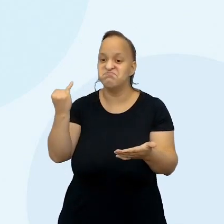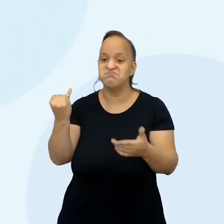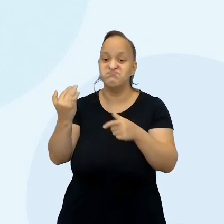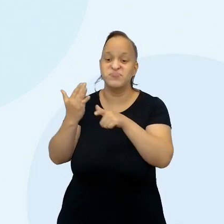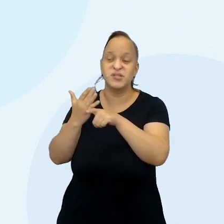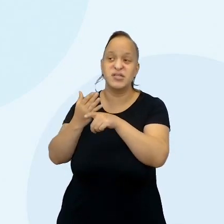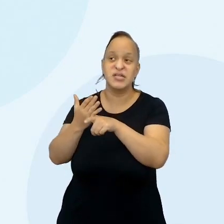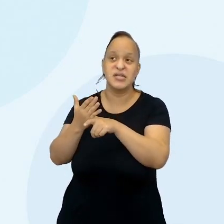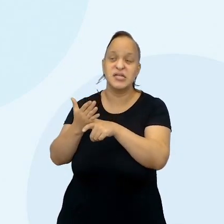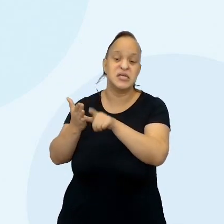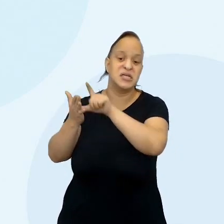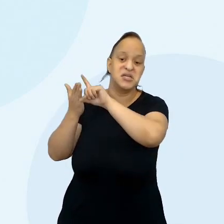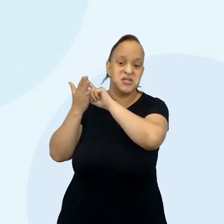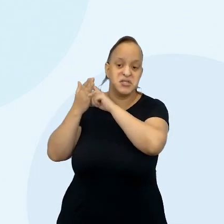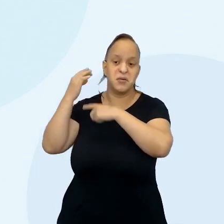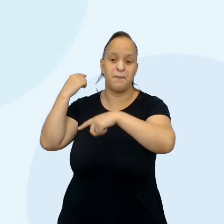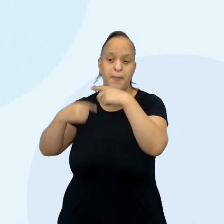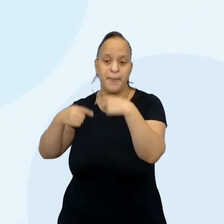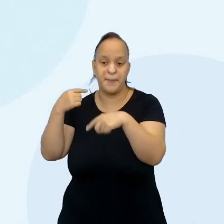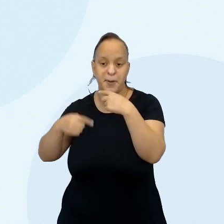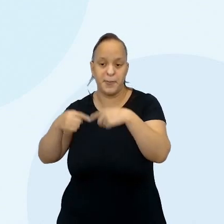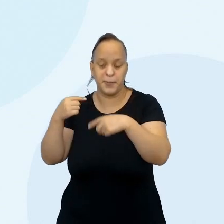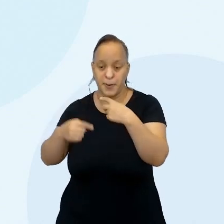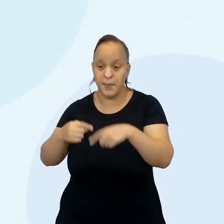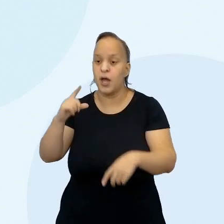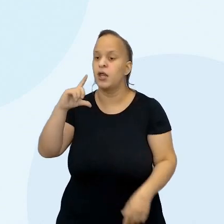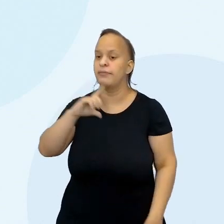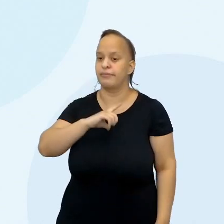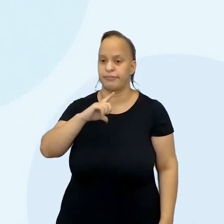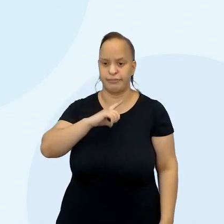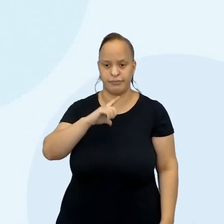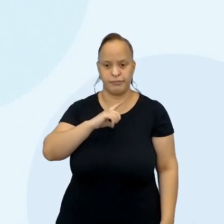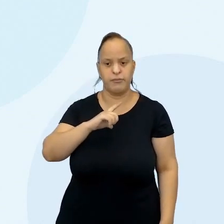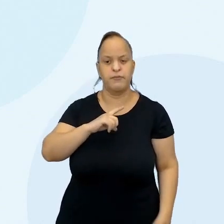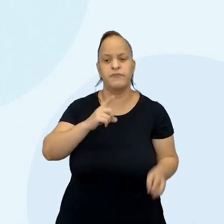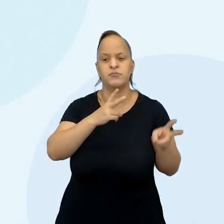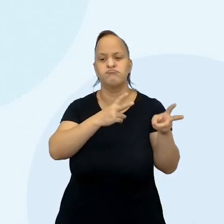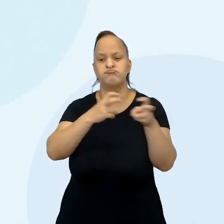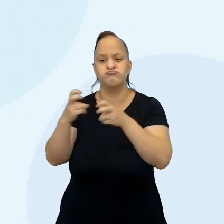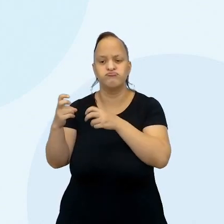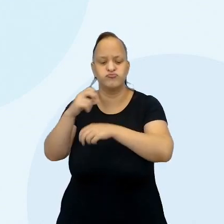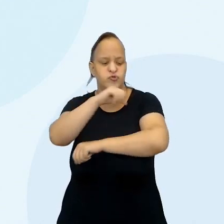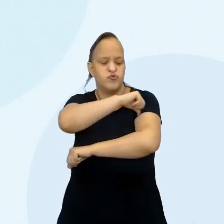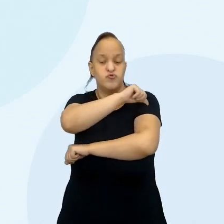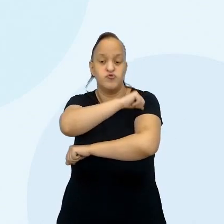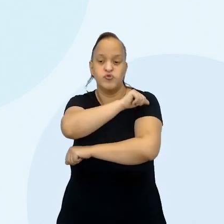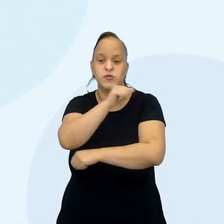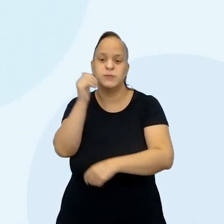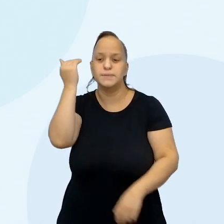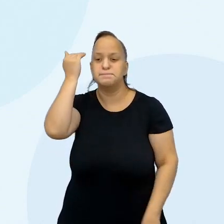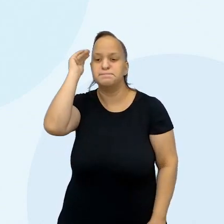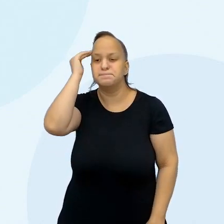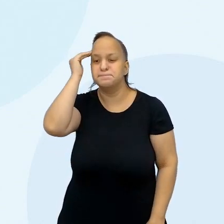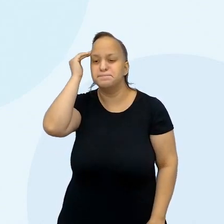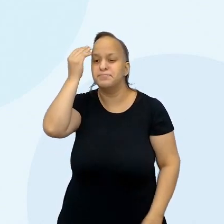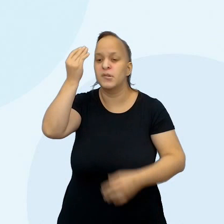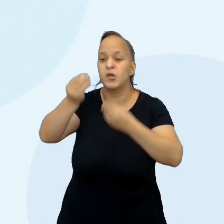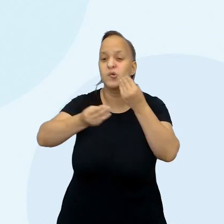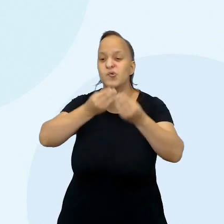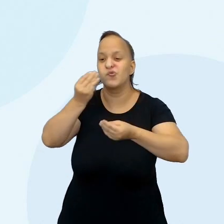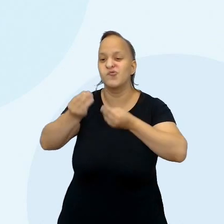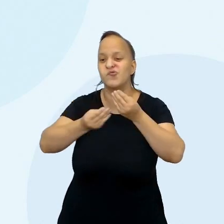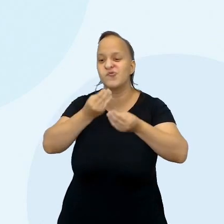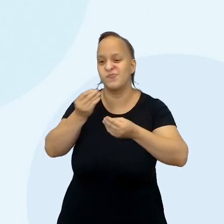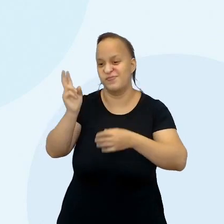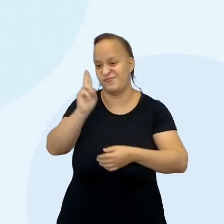feitas. Então, nesse aspecto, a gente vê a importância do estudante entender como ele vai utilizar esse